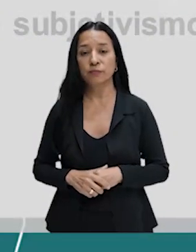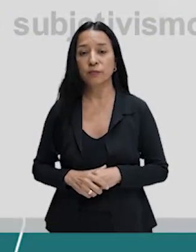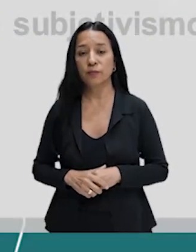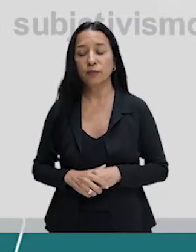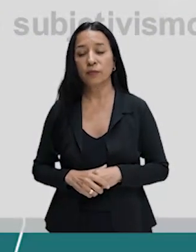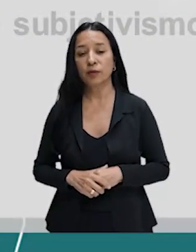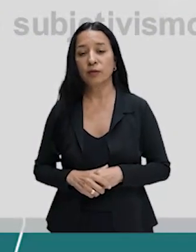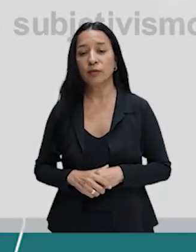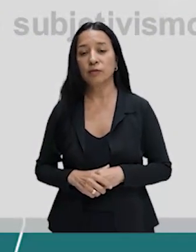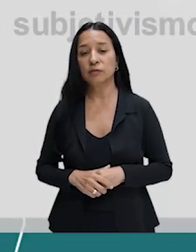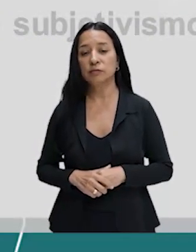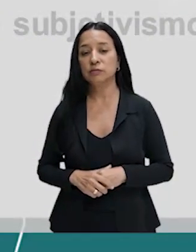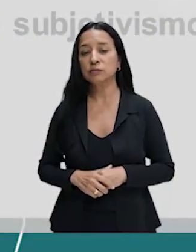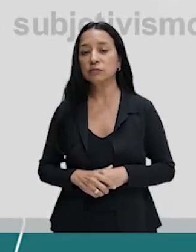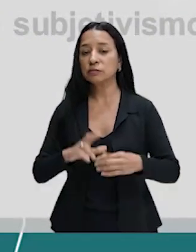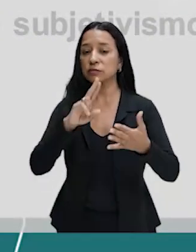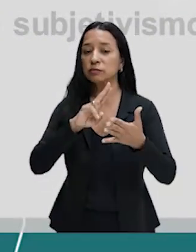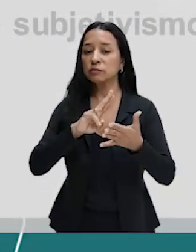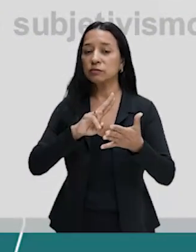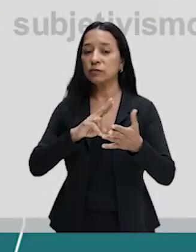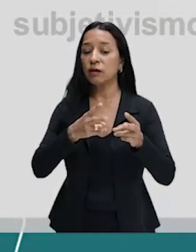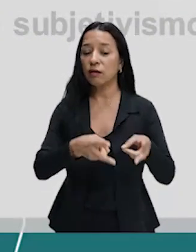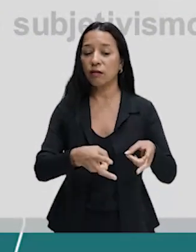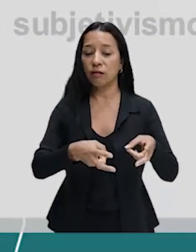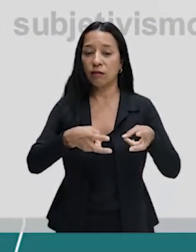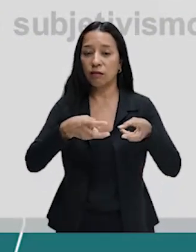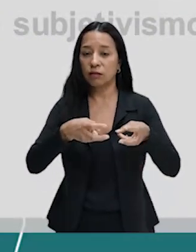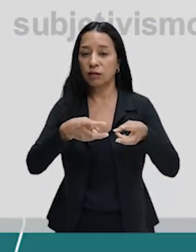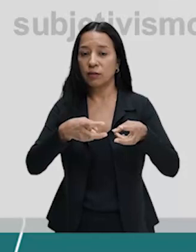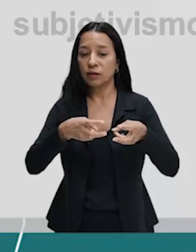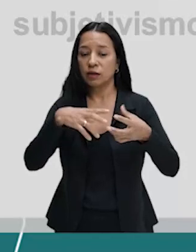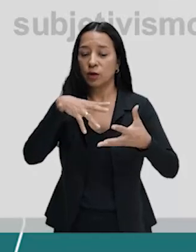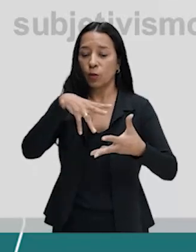Interpretação agora do mundo de maneira mais científica